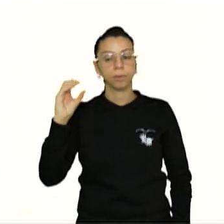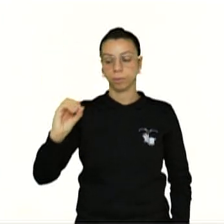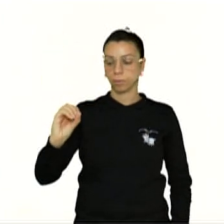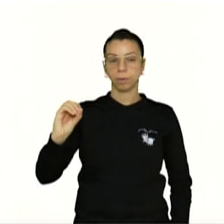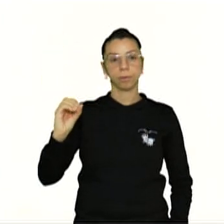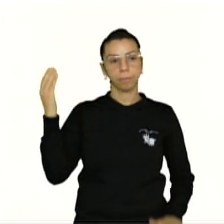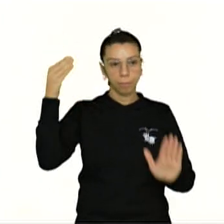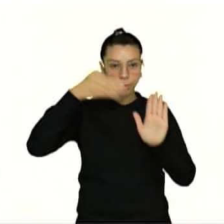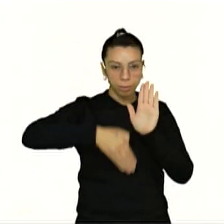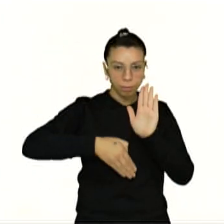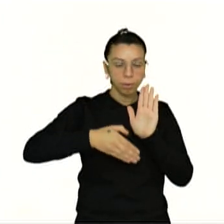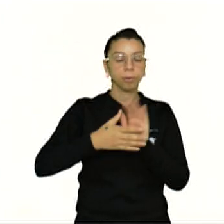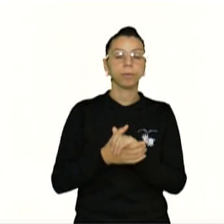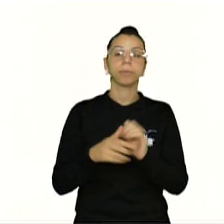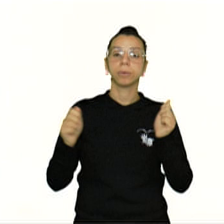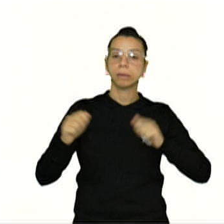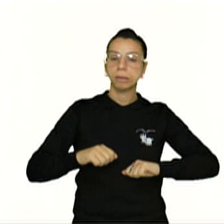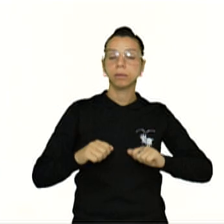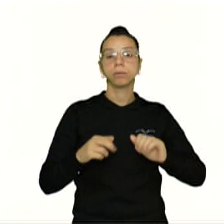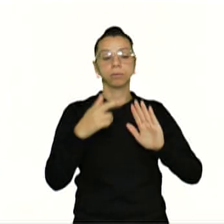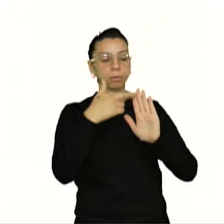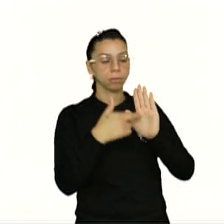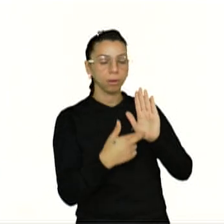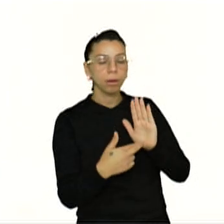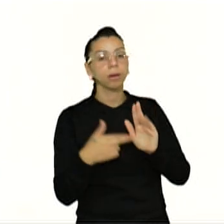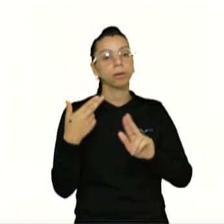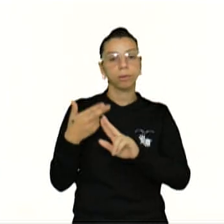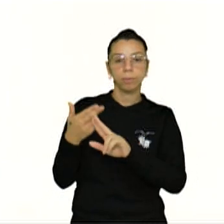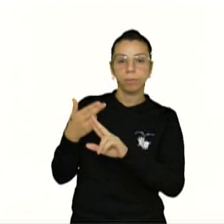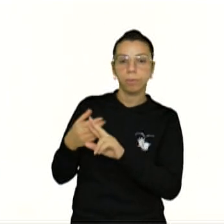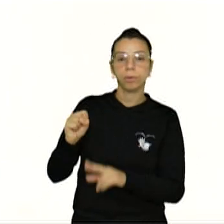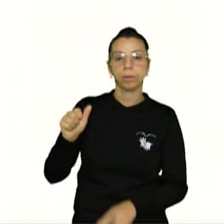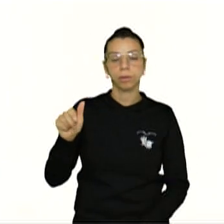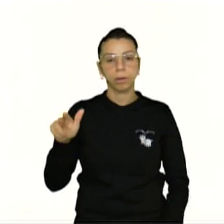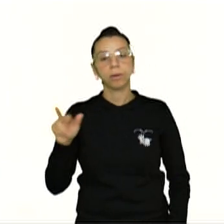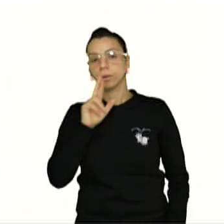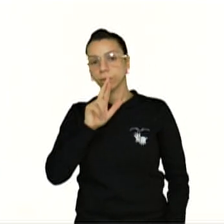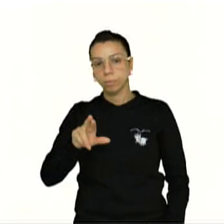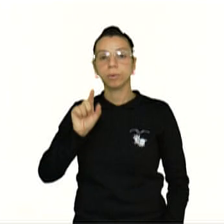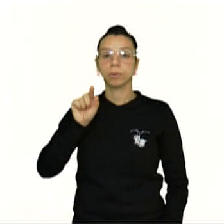provar? Vai lá, aplica Sarros, que você vai ver que o resultado vai dar zero.